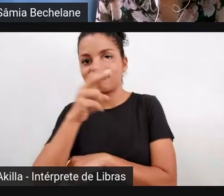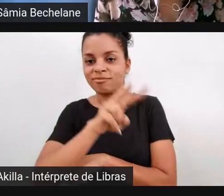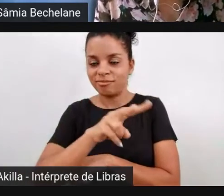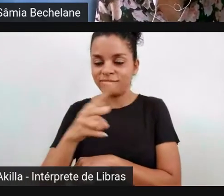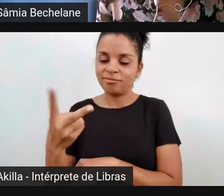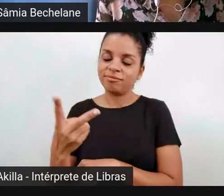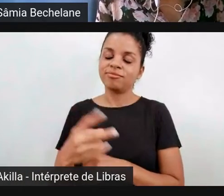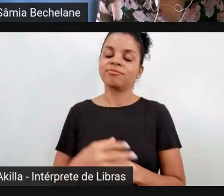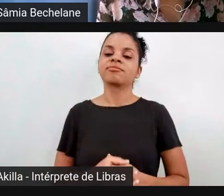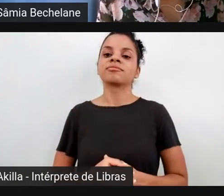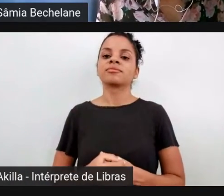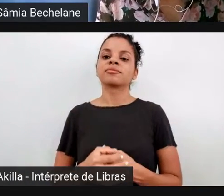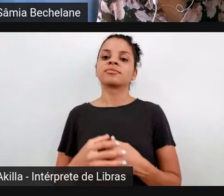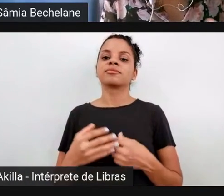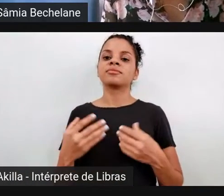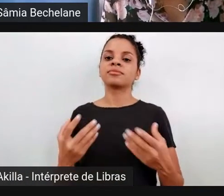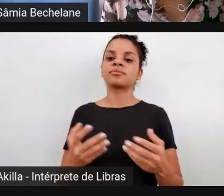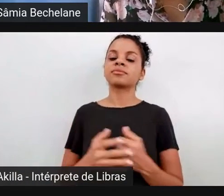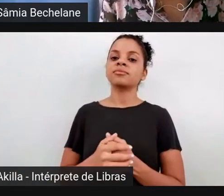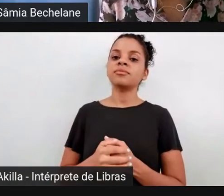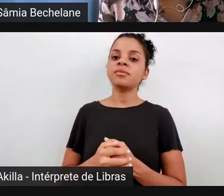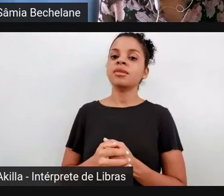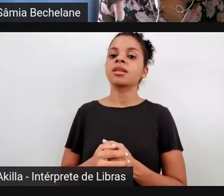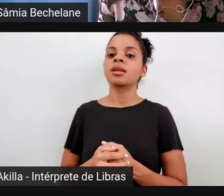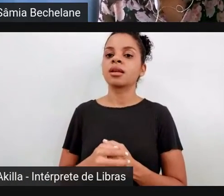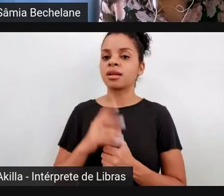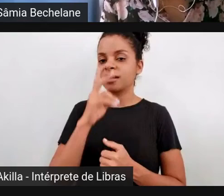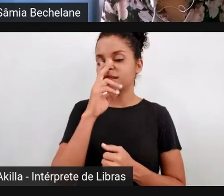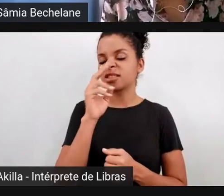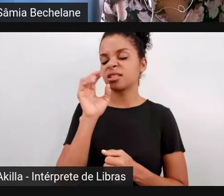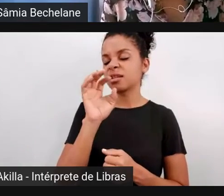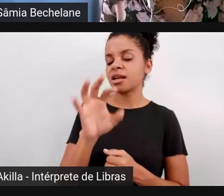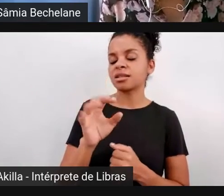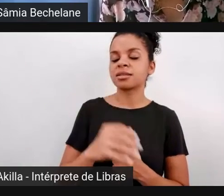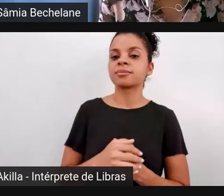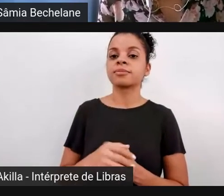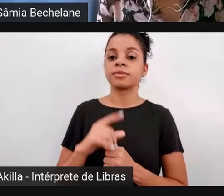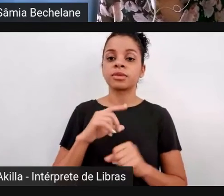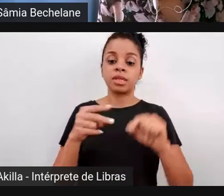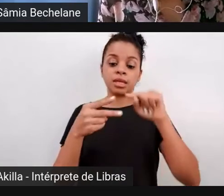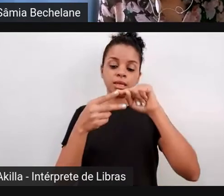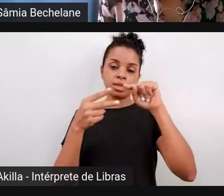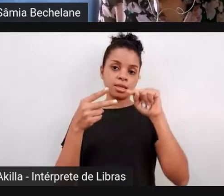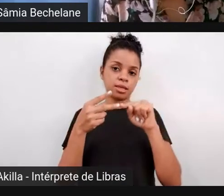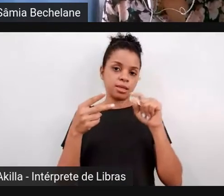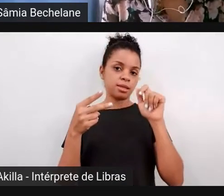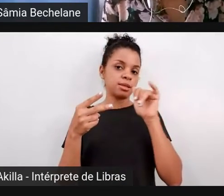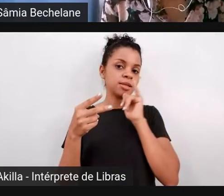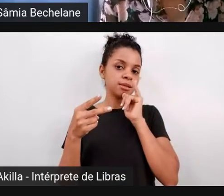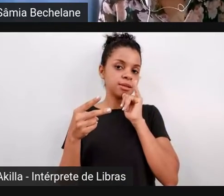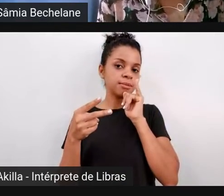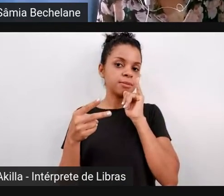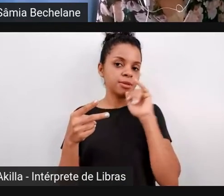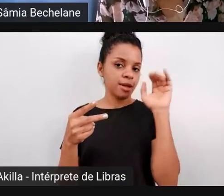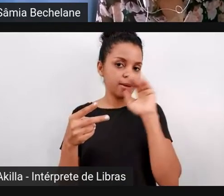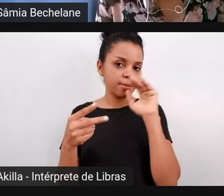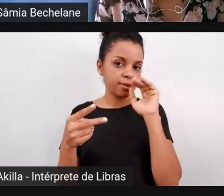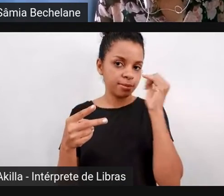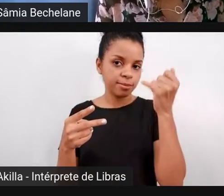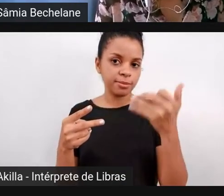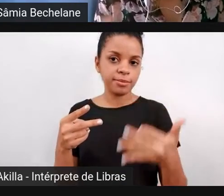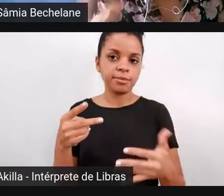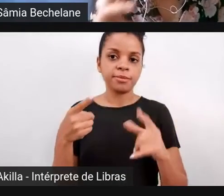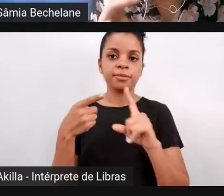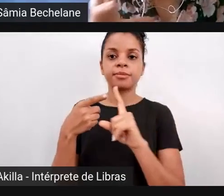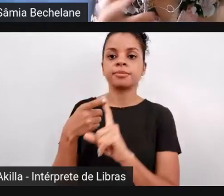né? Então, eu diria que é um pouco nessa lógica. Tem dois exemplos muito interessantes, assim, vou falar muito rapidamente,